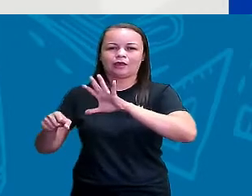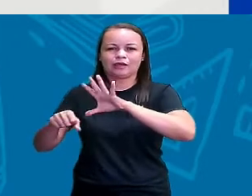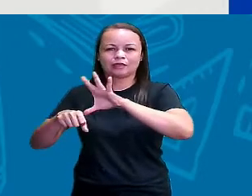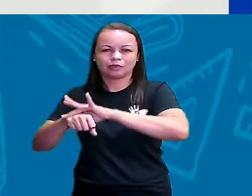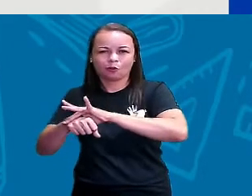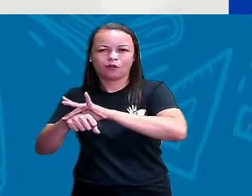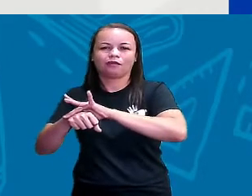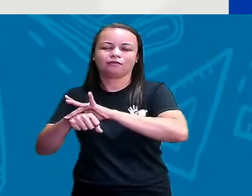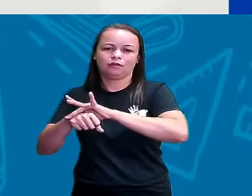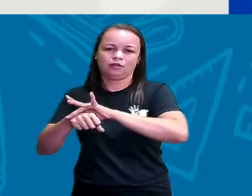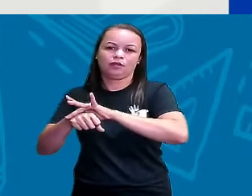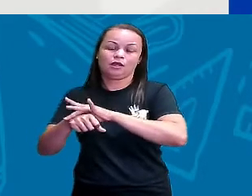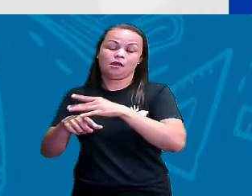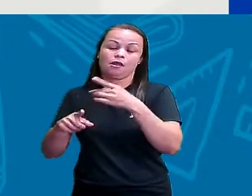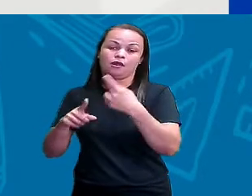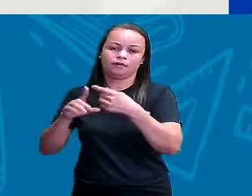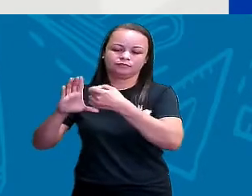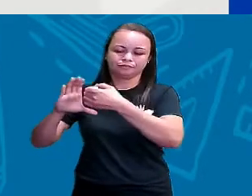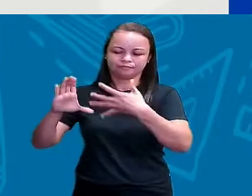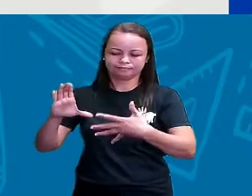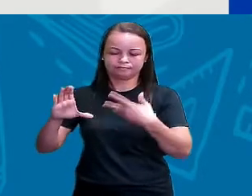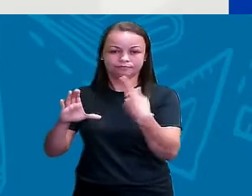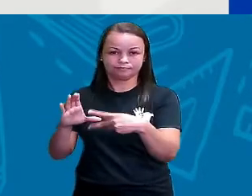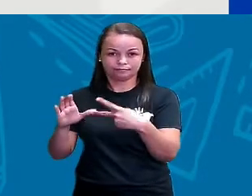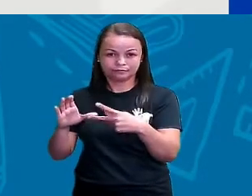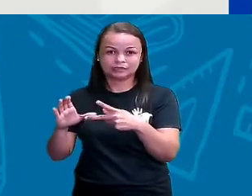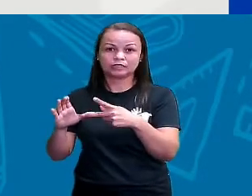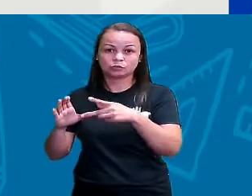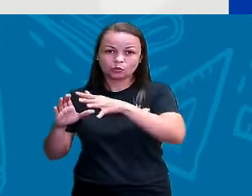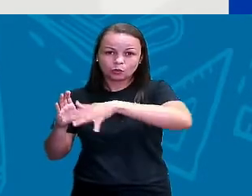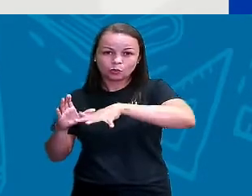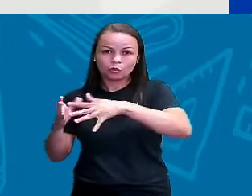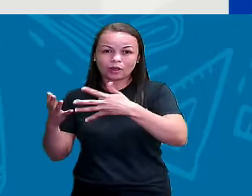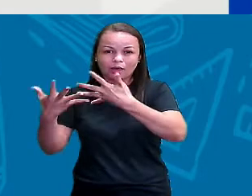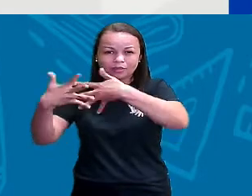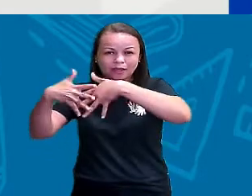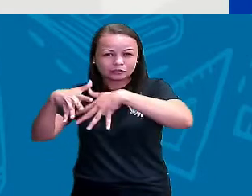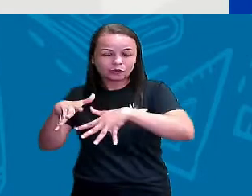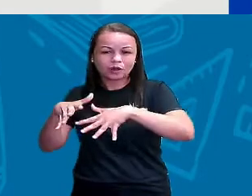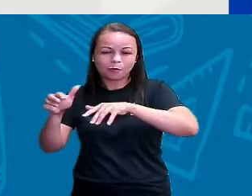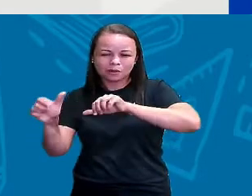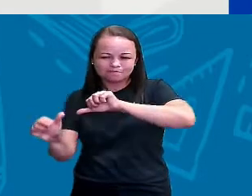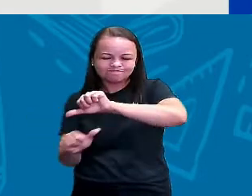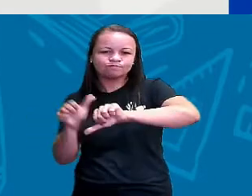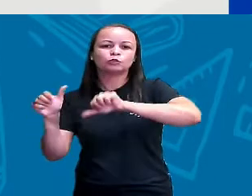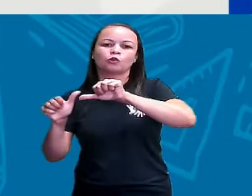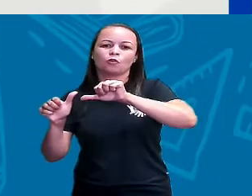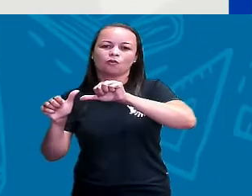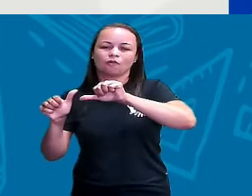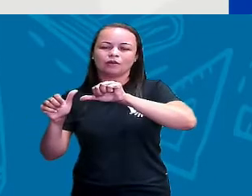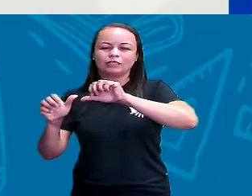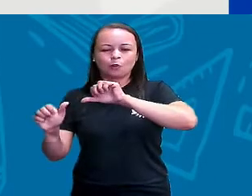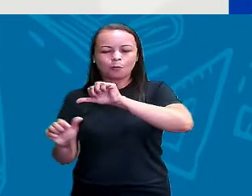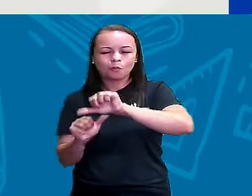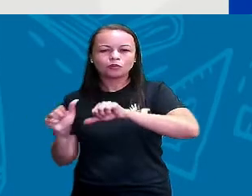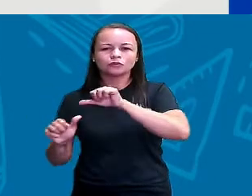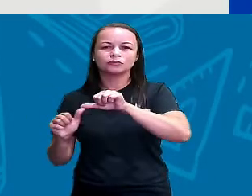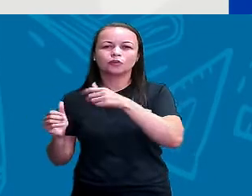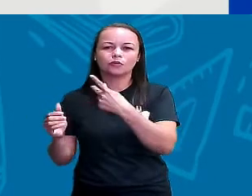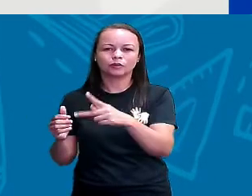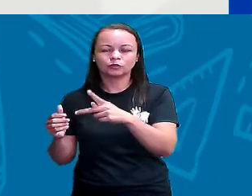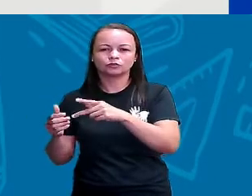certo? Porque as características naturais ali daquele ambiente, eles foram modificadas por todas